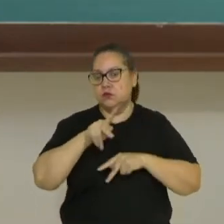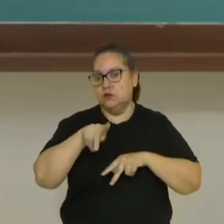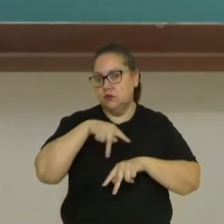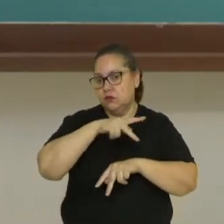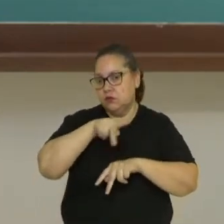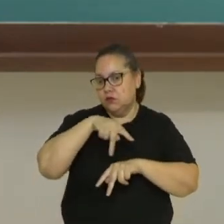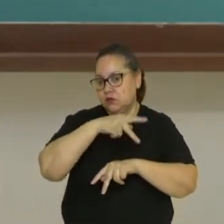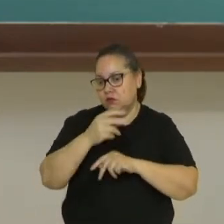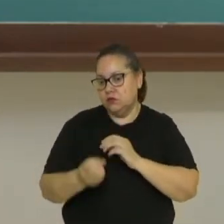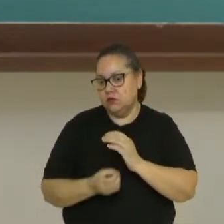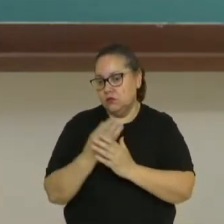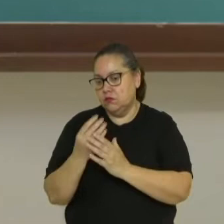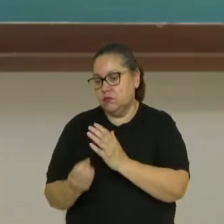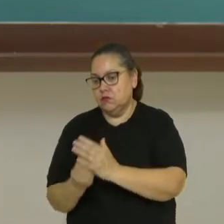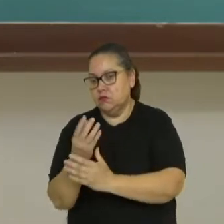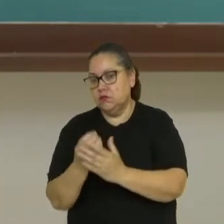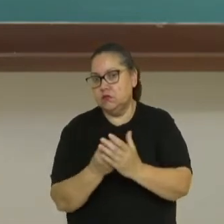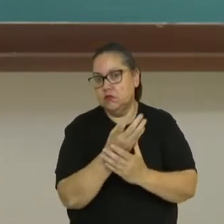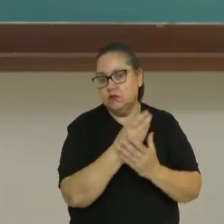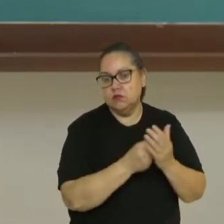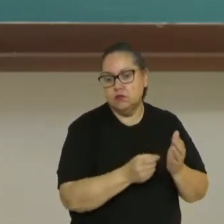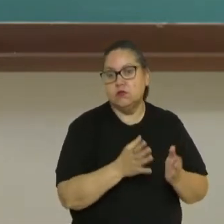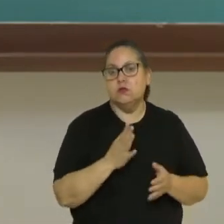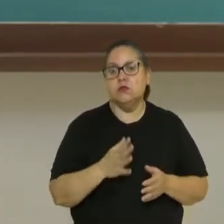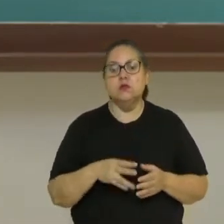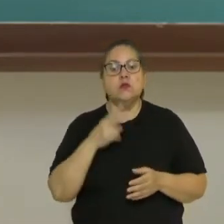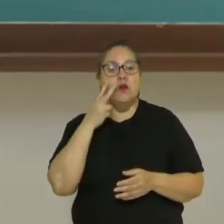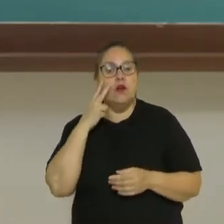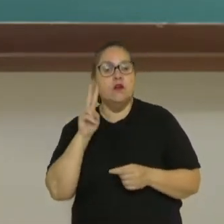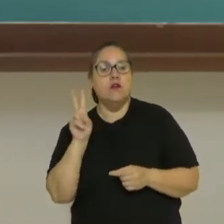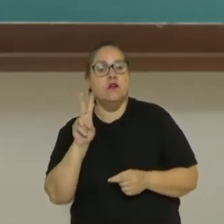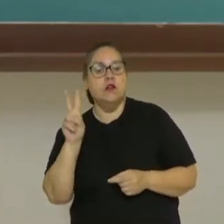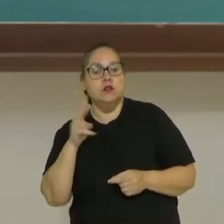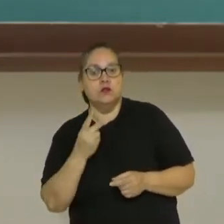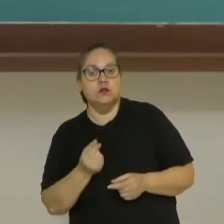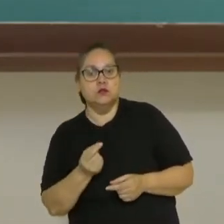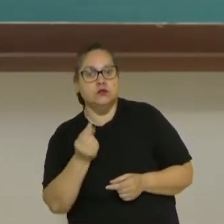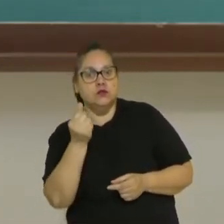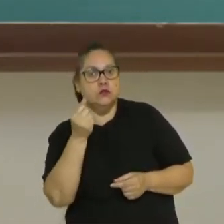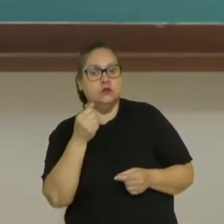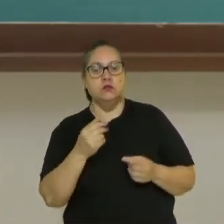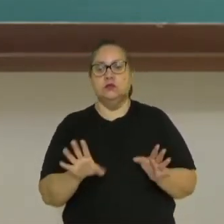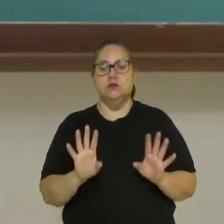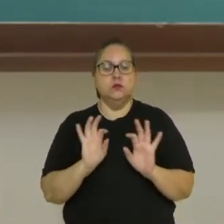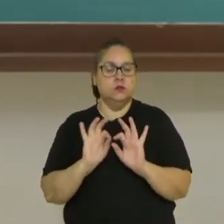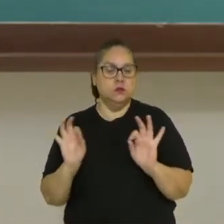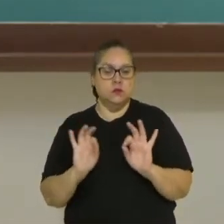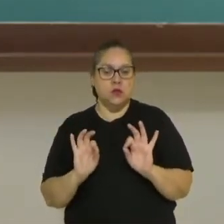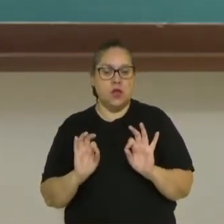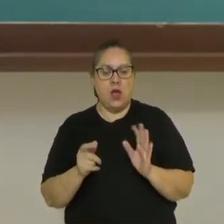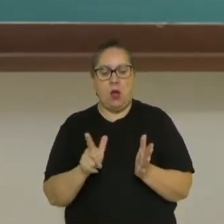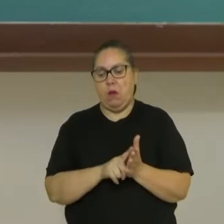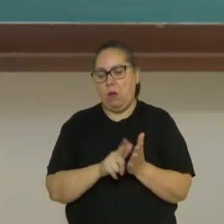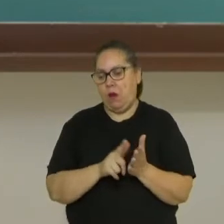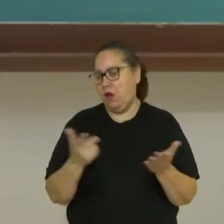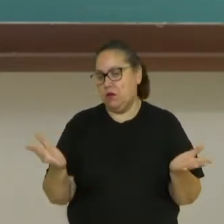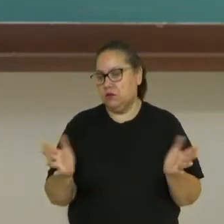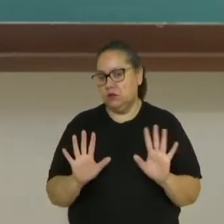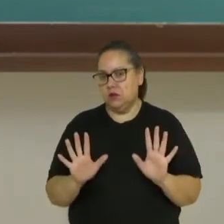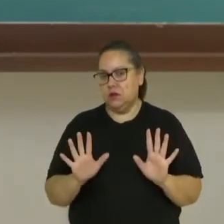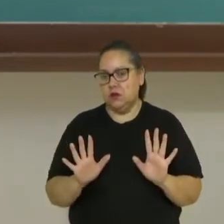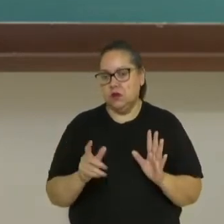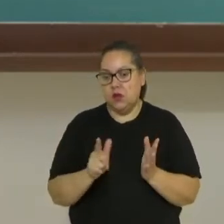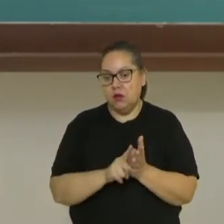que iam surgindo naquela época passam a dar mais valor ao dinheiro. Não simplesmente um pedaço de papel, mas agora